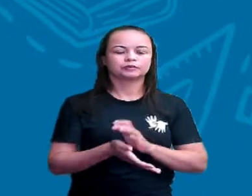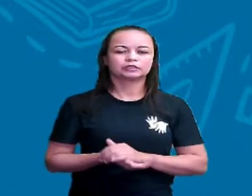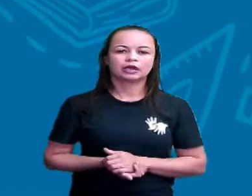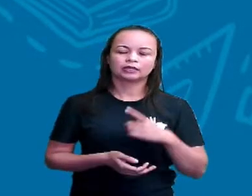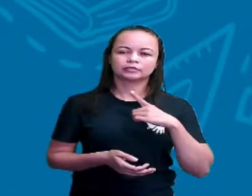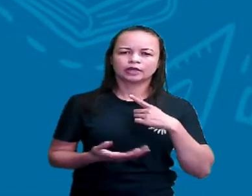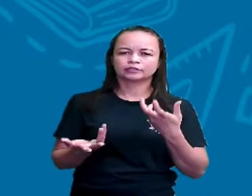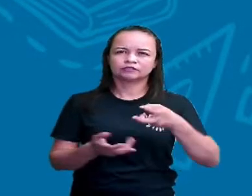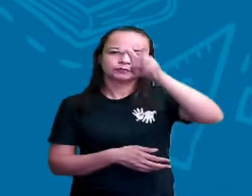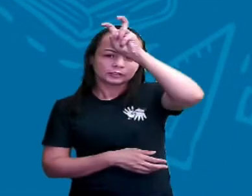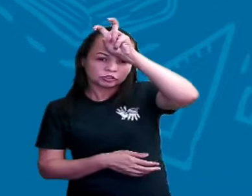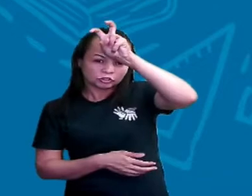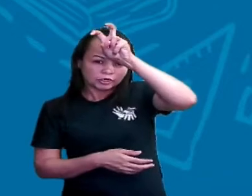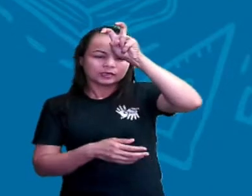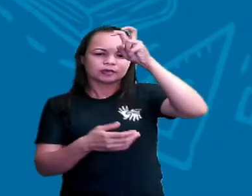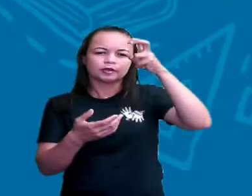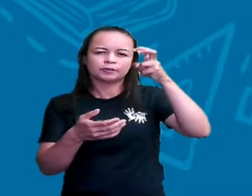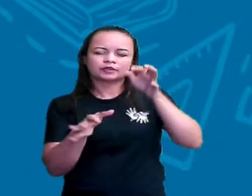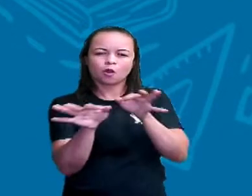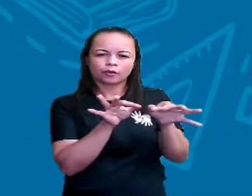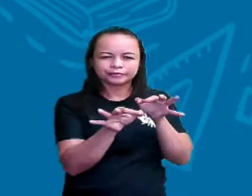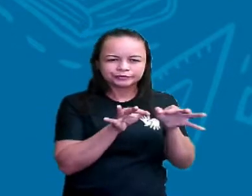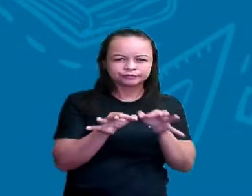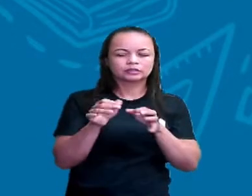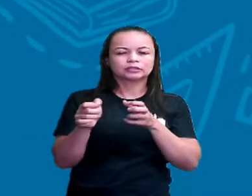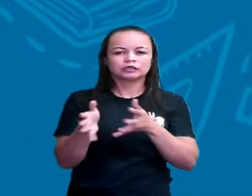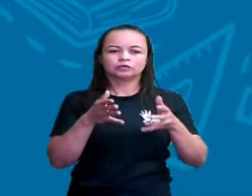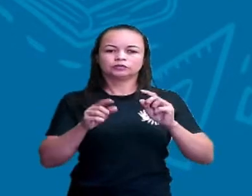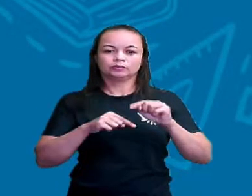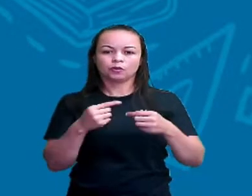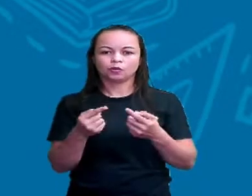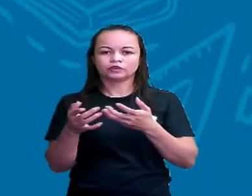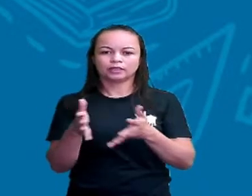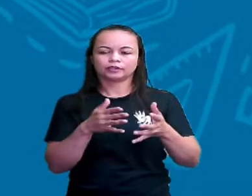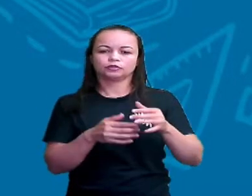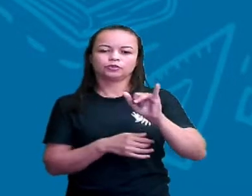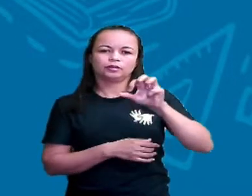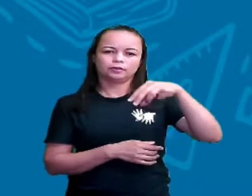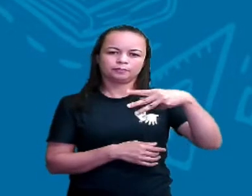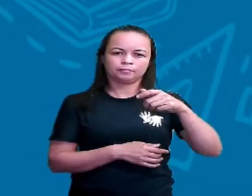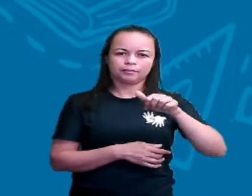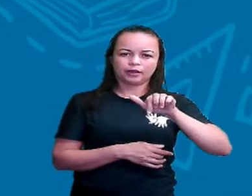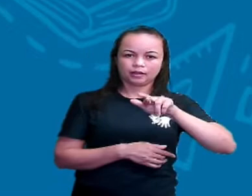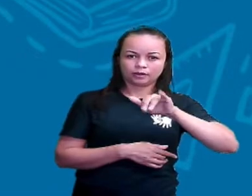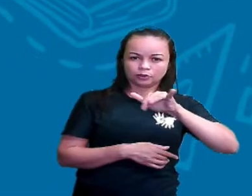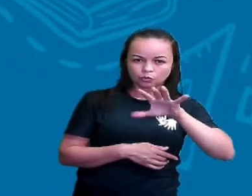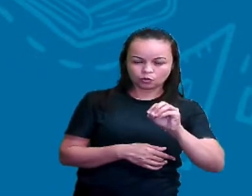civilização egípcia, a forma como também a queda do Império Romano, tudo isso era